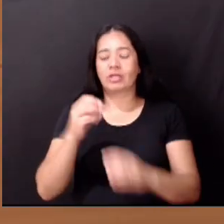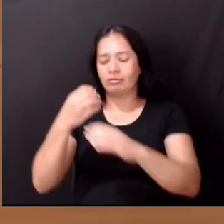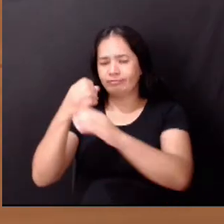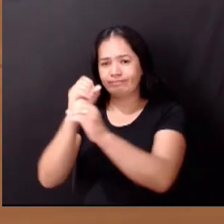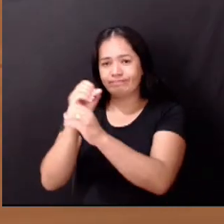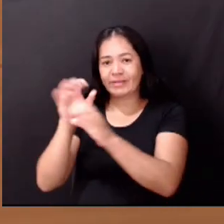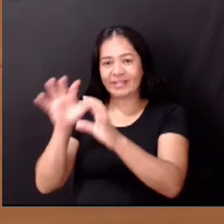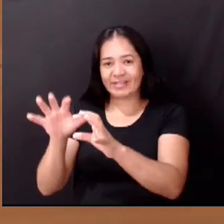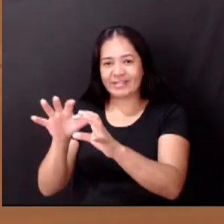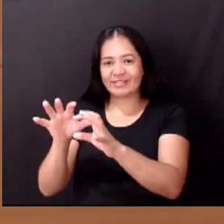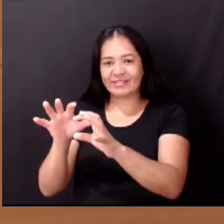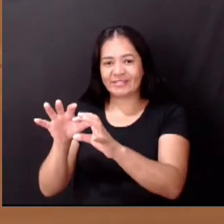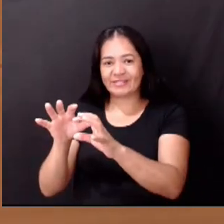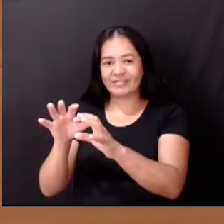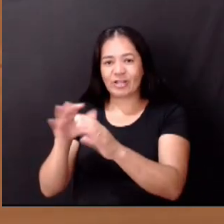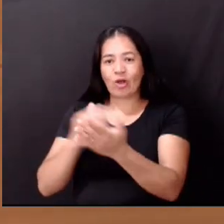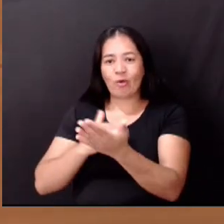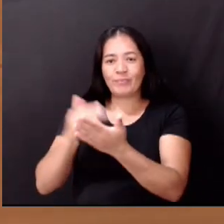para funcionar.